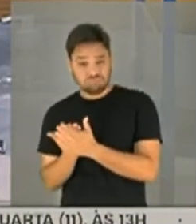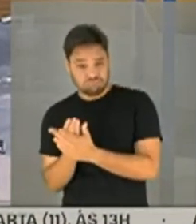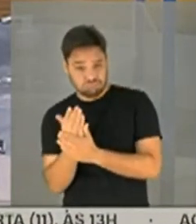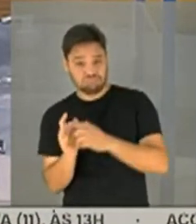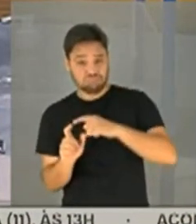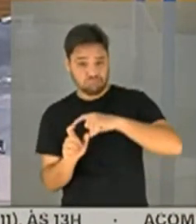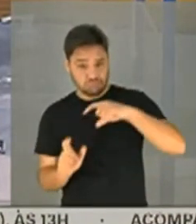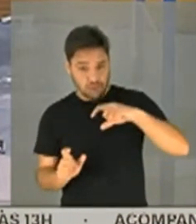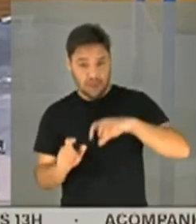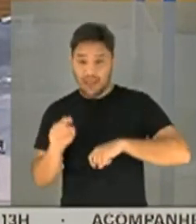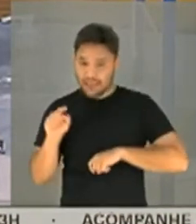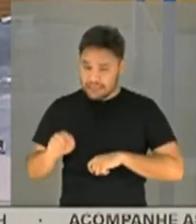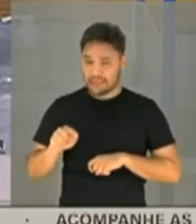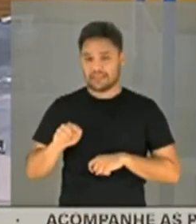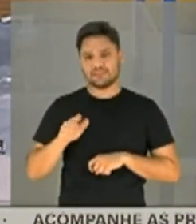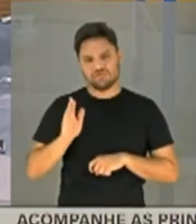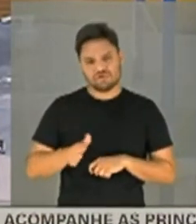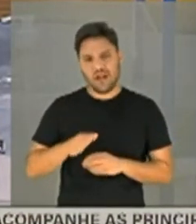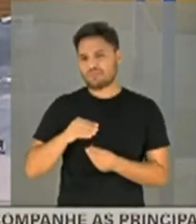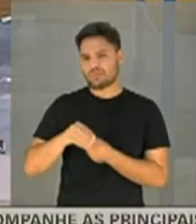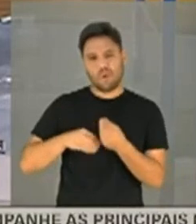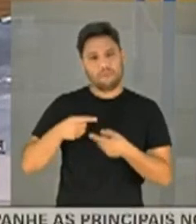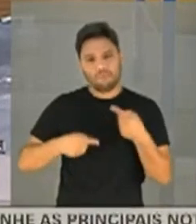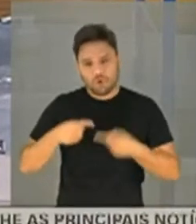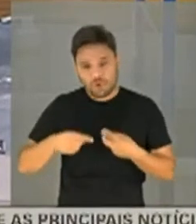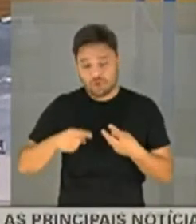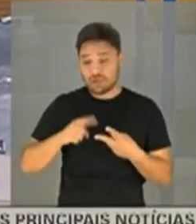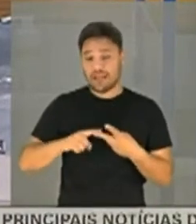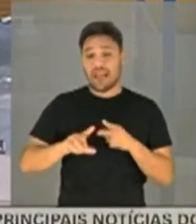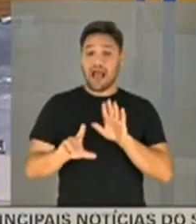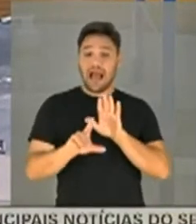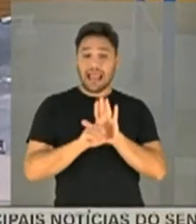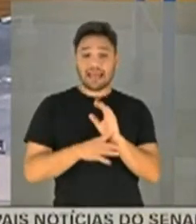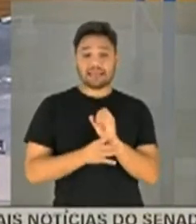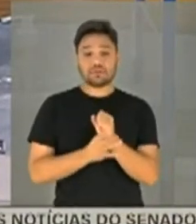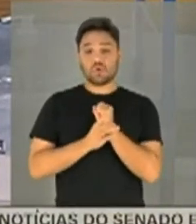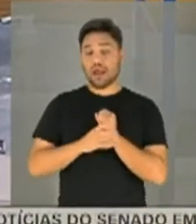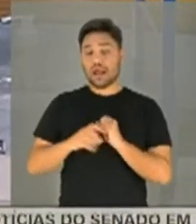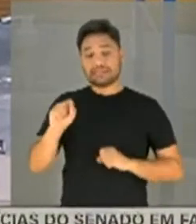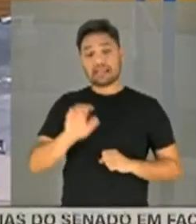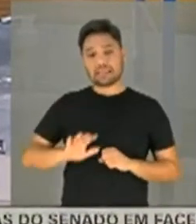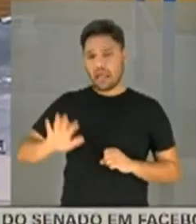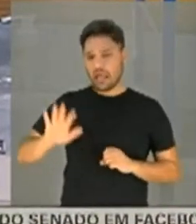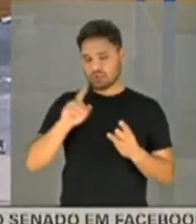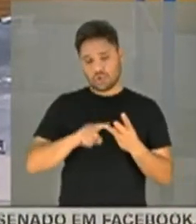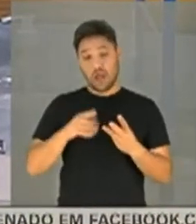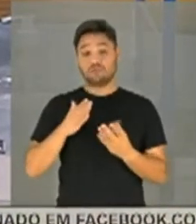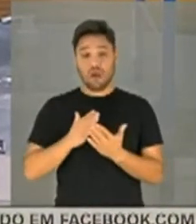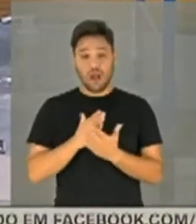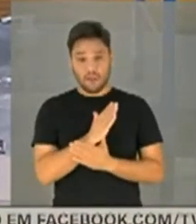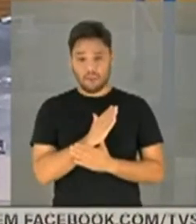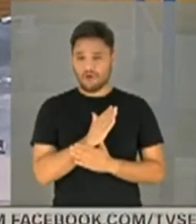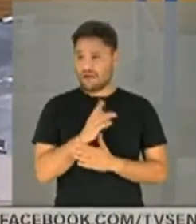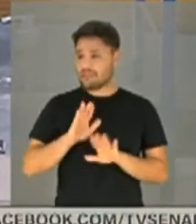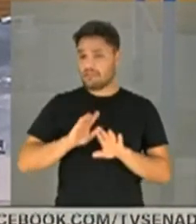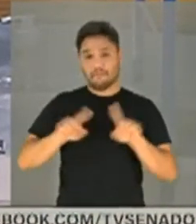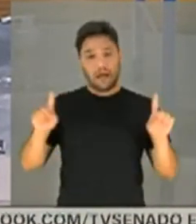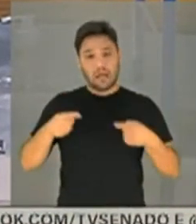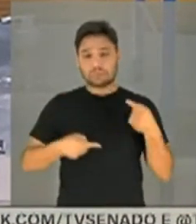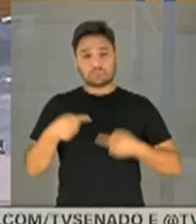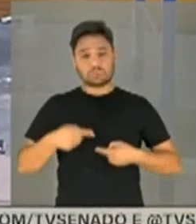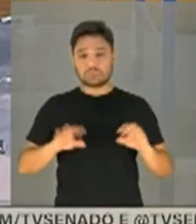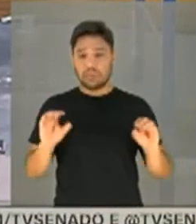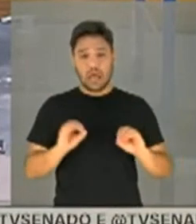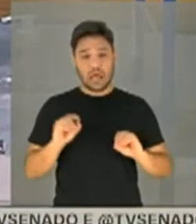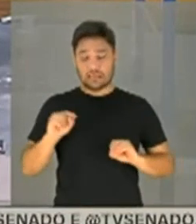aqui dessa casa, se politizar até a Lei de Segurança Nacional, aprovada sem debates nessa